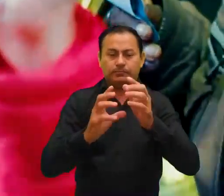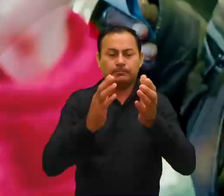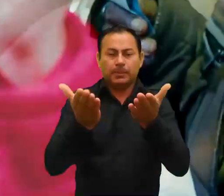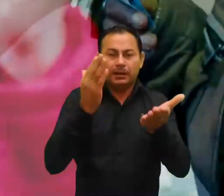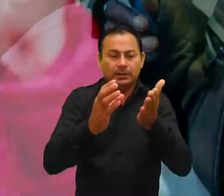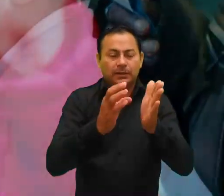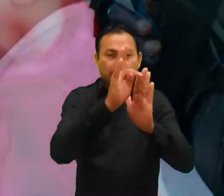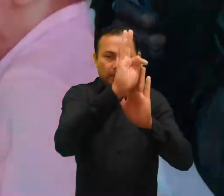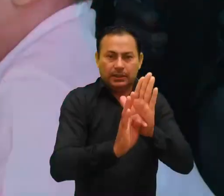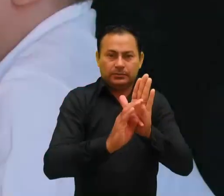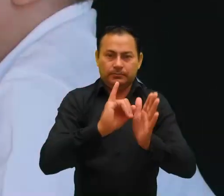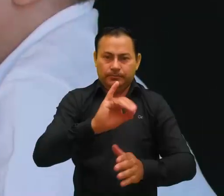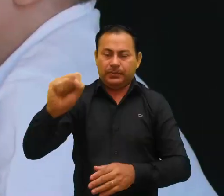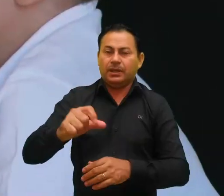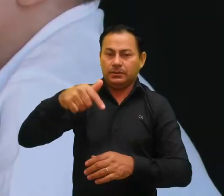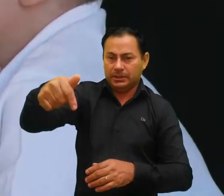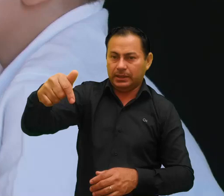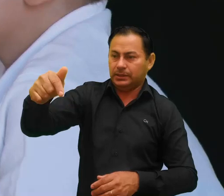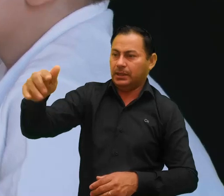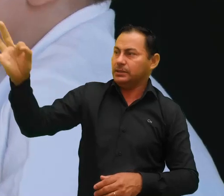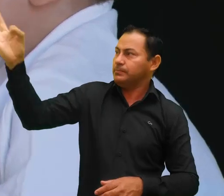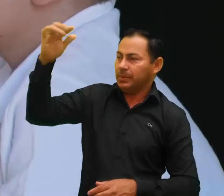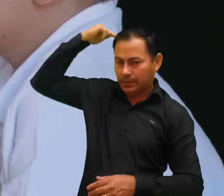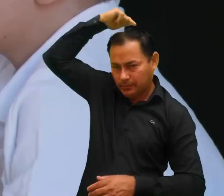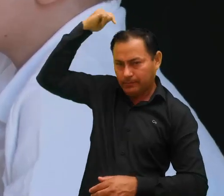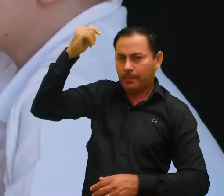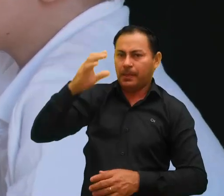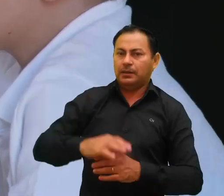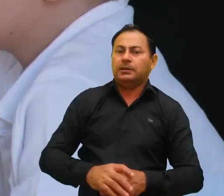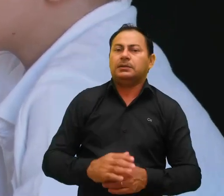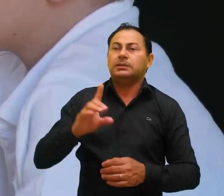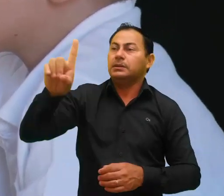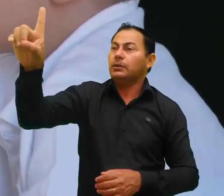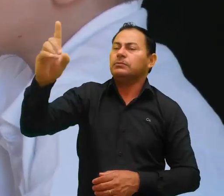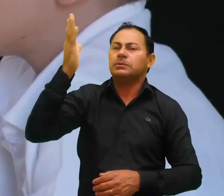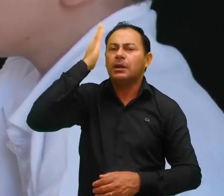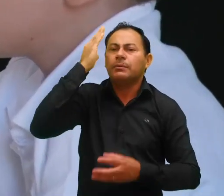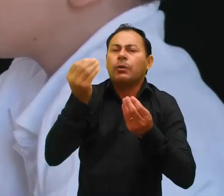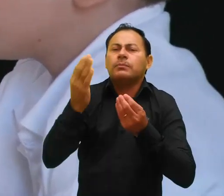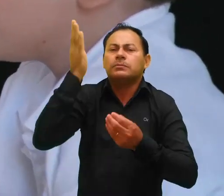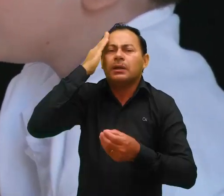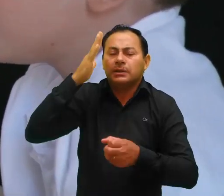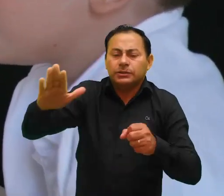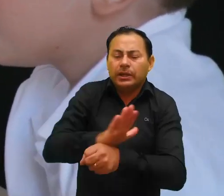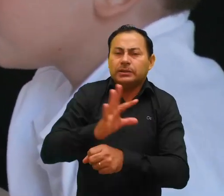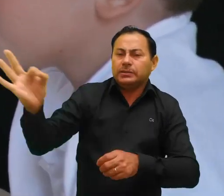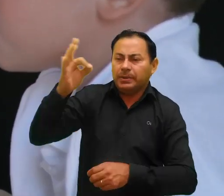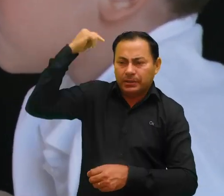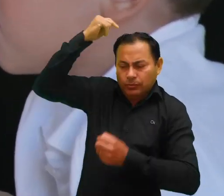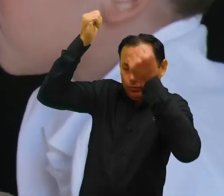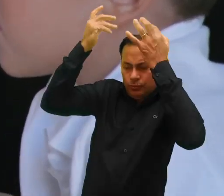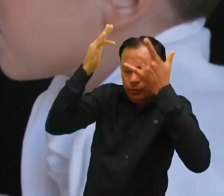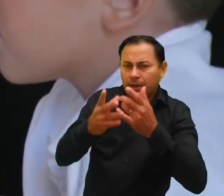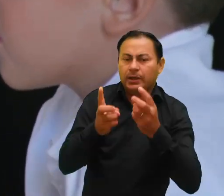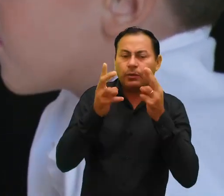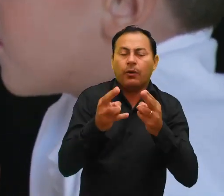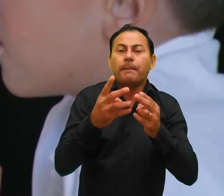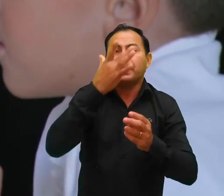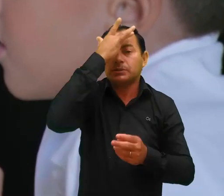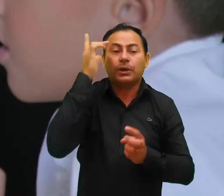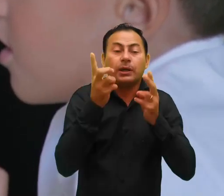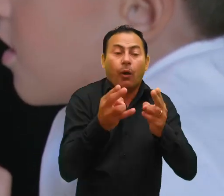nesse texto de Isaías referente aos 7 Espíritos de Deus, sabe como eu definiria ser cheio do Espírito Santo? Uma pessoa que é